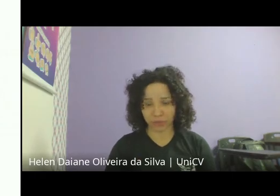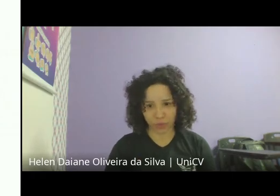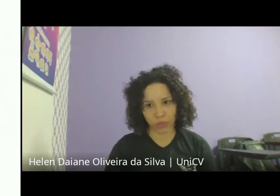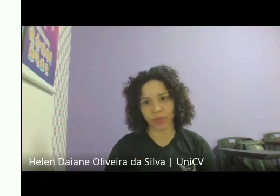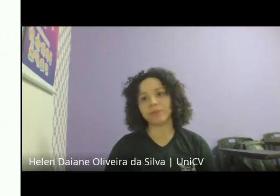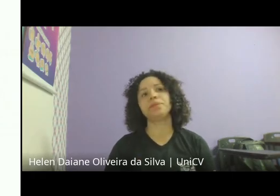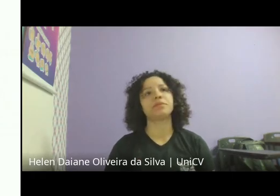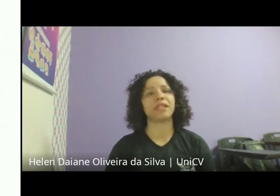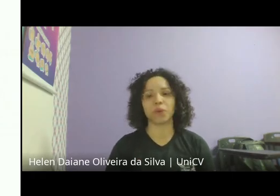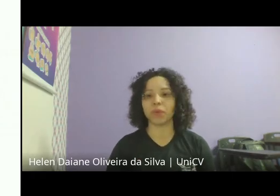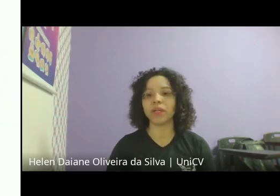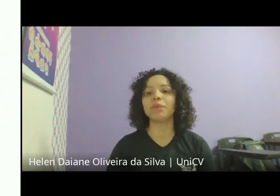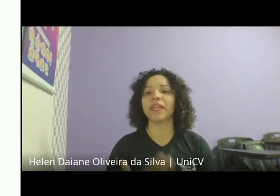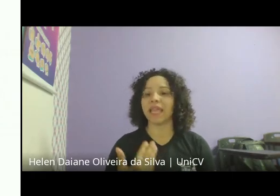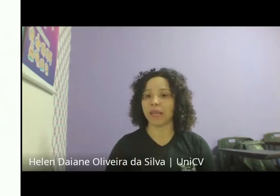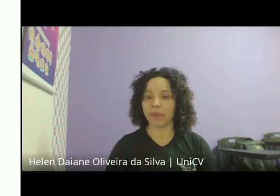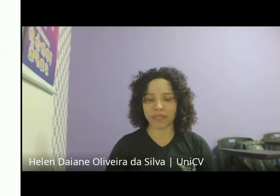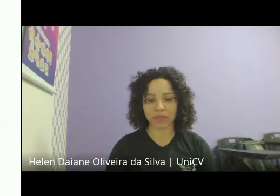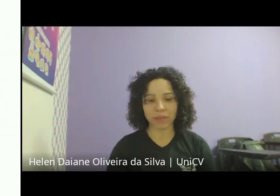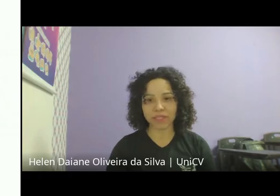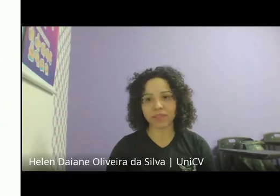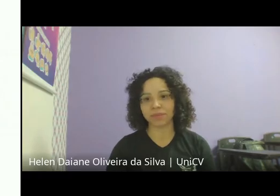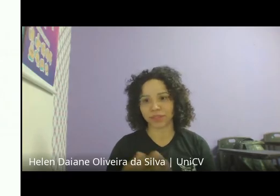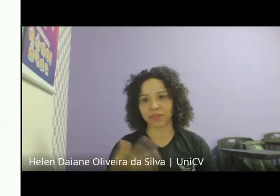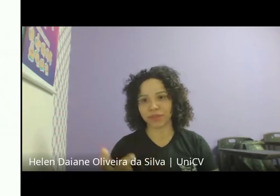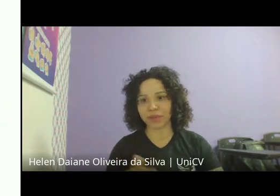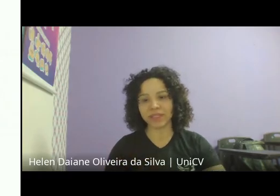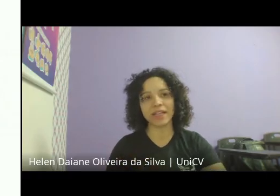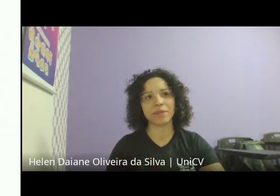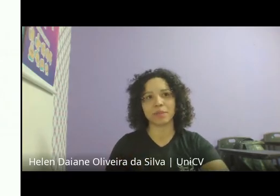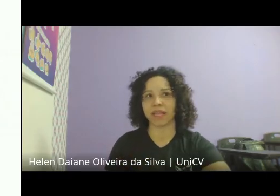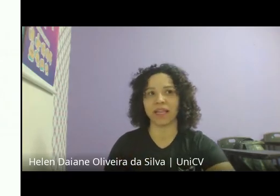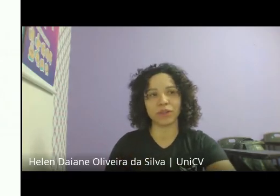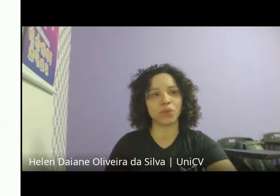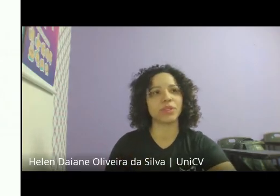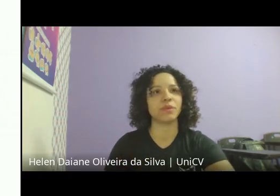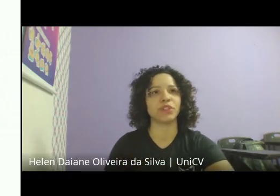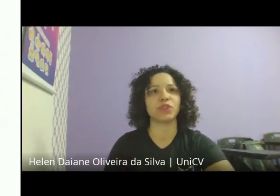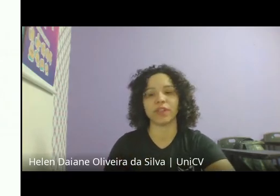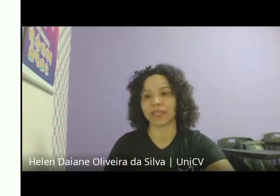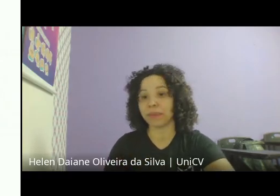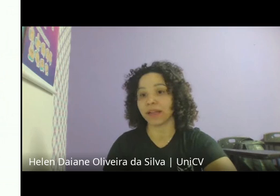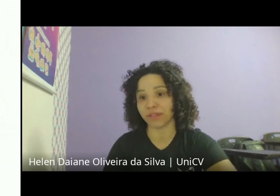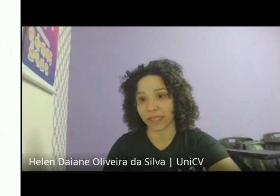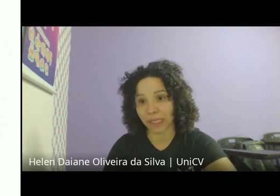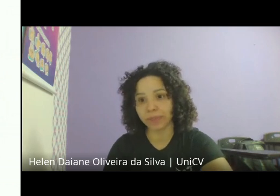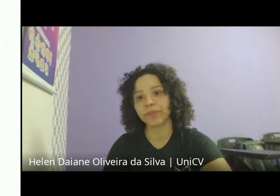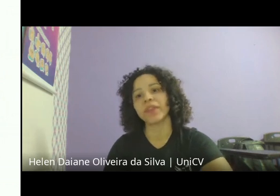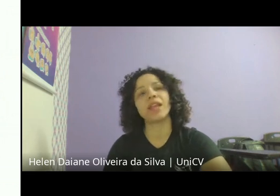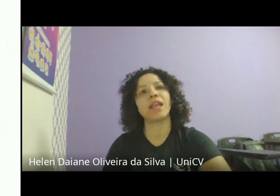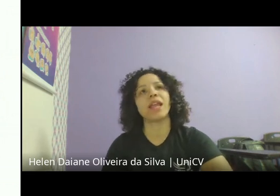é professora, pedagoga, ela aprendeu Libras, inclusive eu ensinei Libras para ela num cursinho que a gente fez lá em